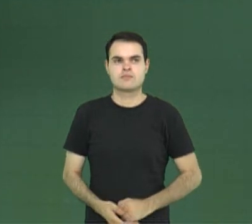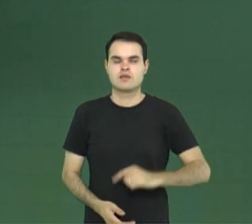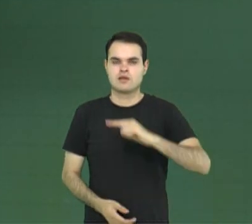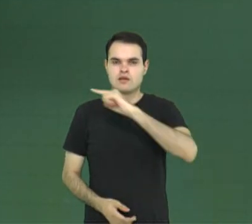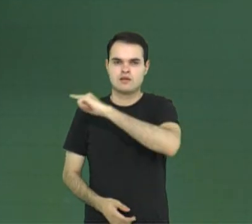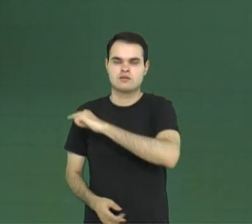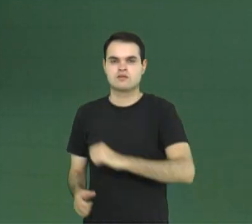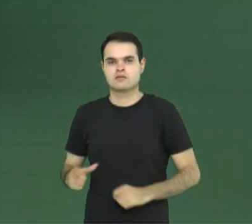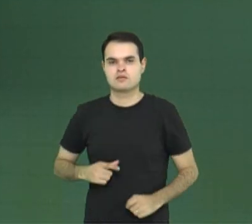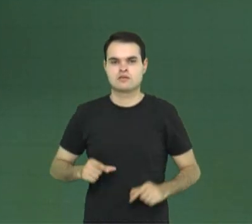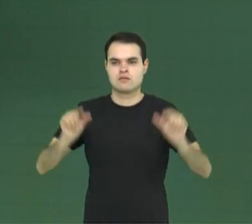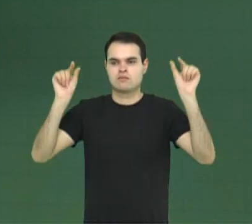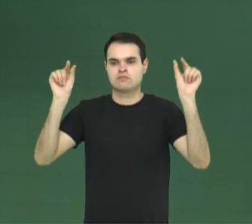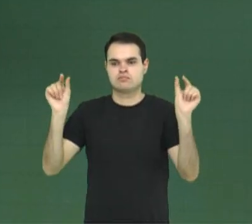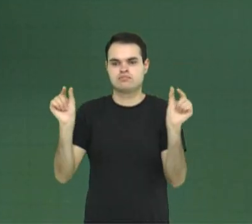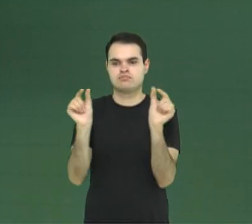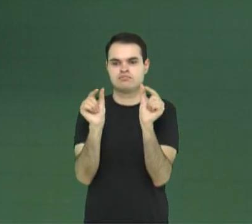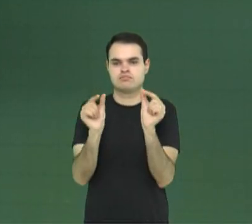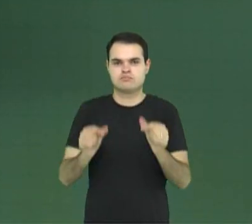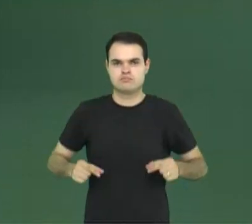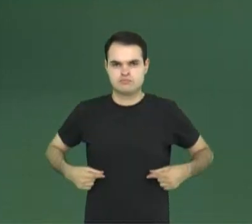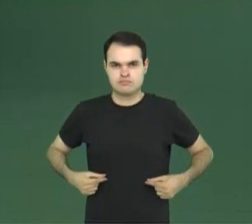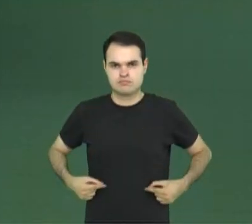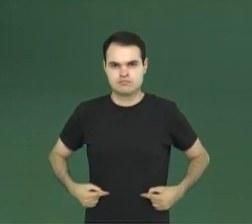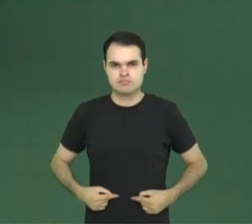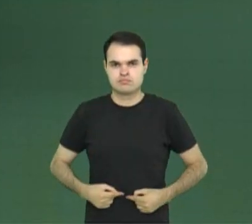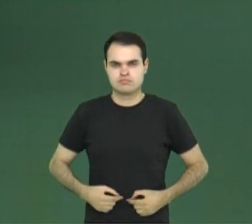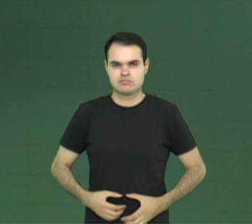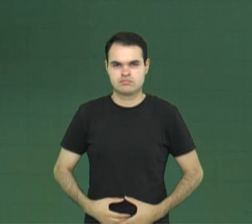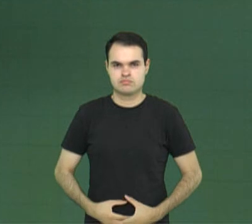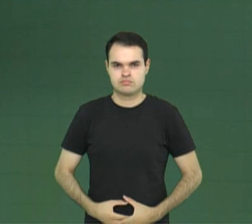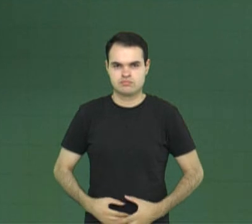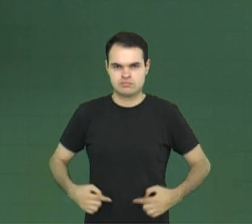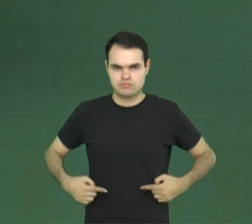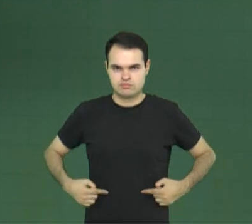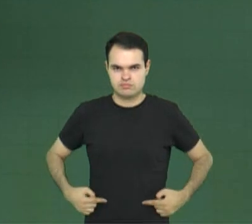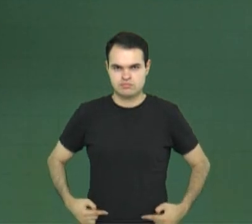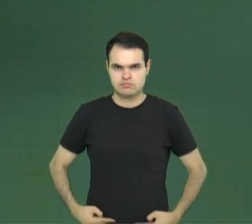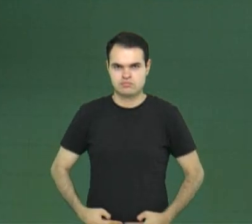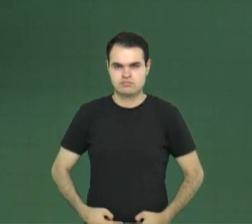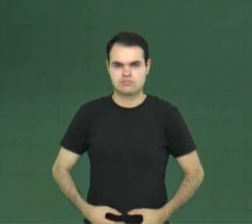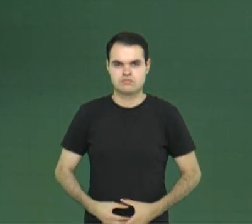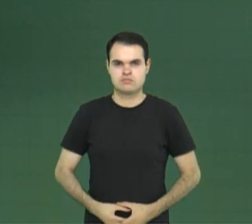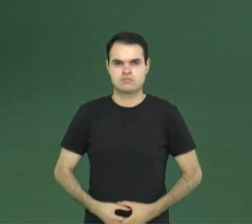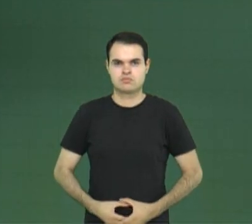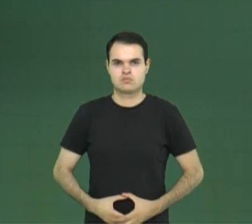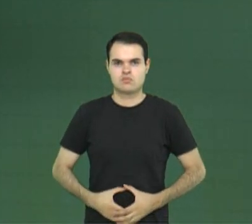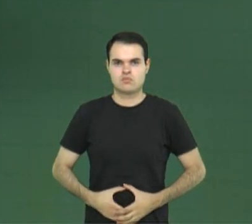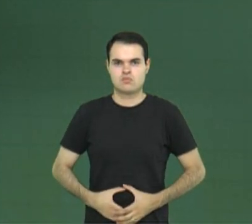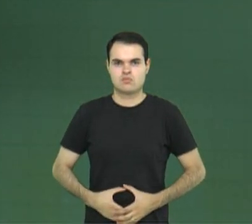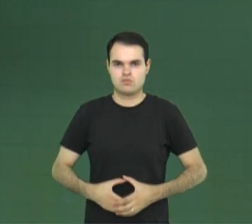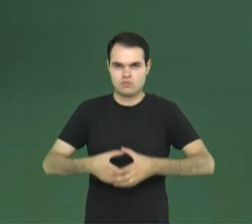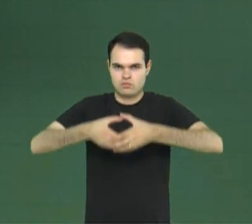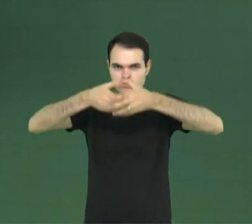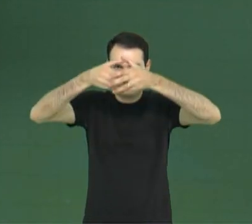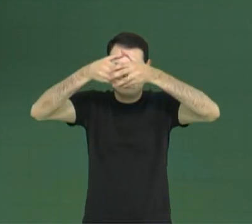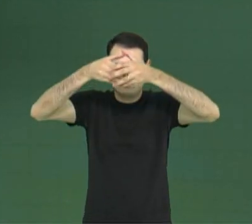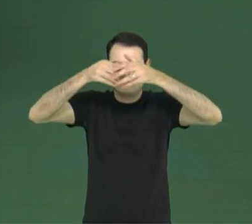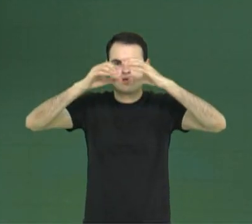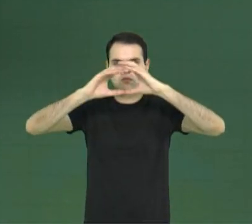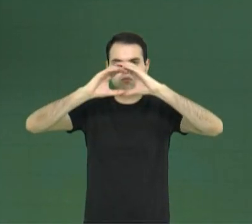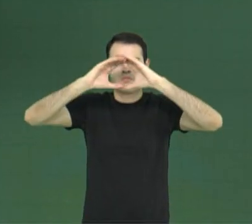agora? Esse uréter vai levar a urina até a bexiga urinária, onde vai ser feito o armazenamento.